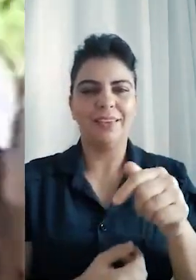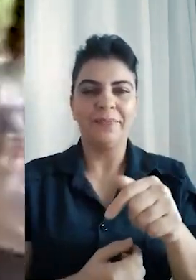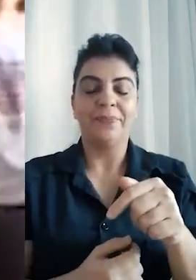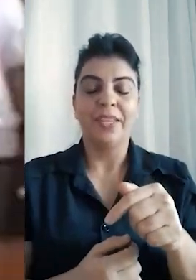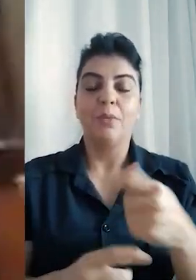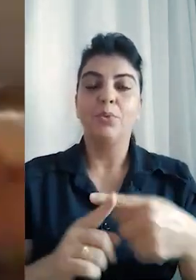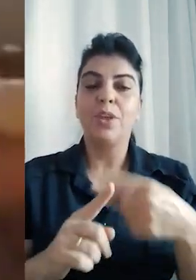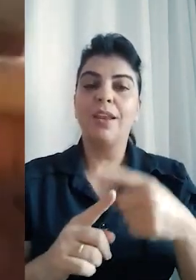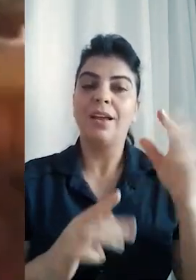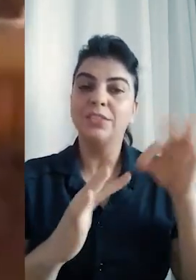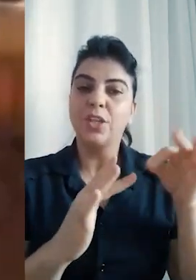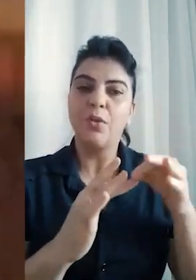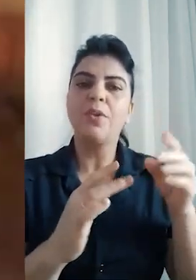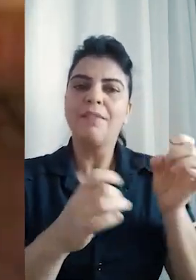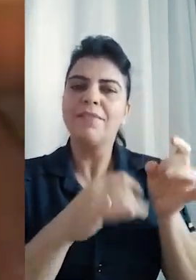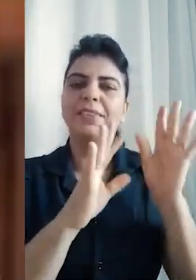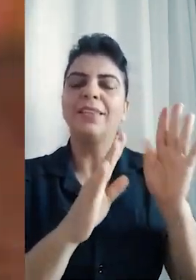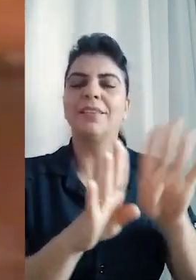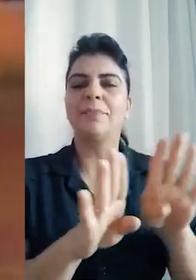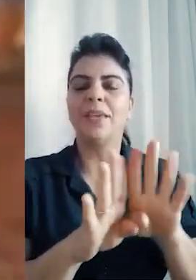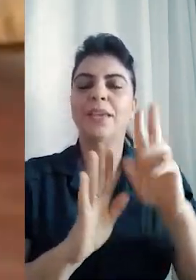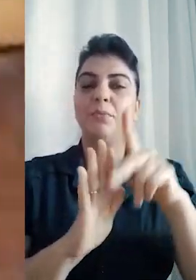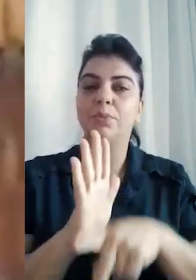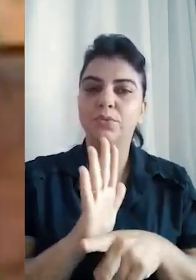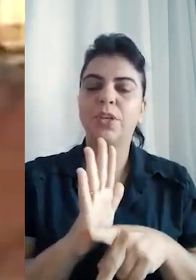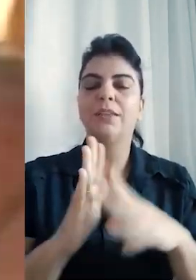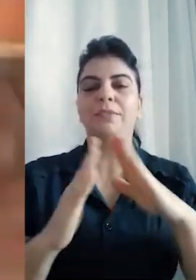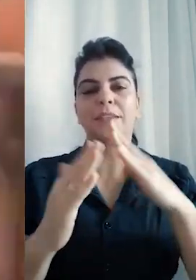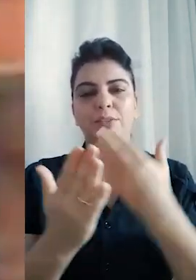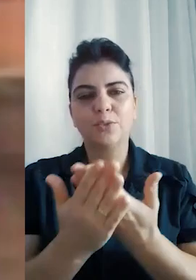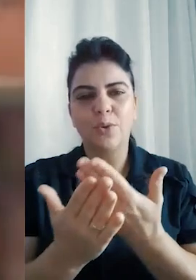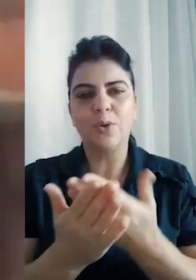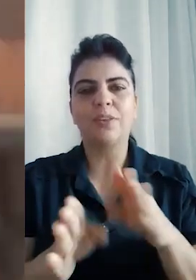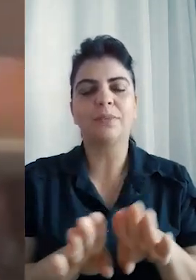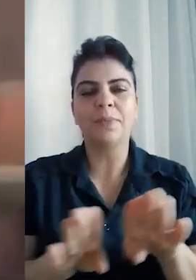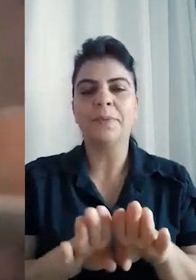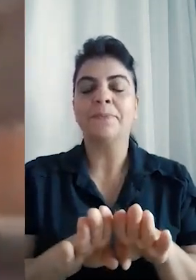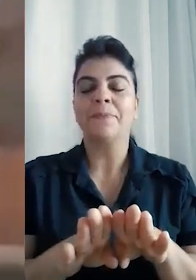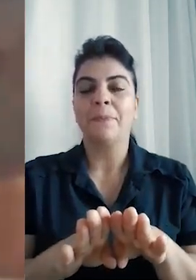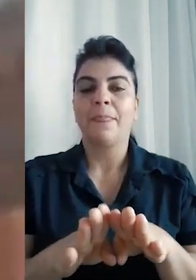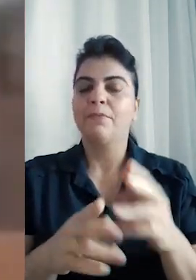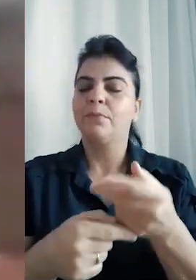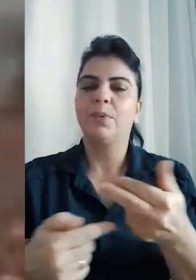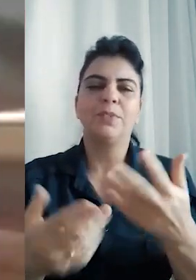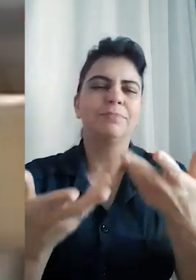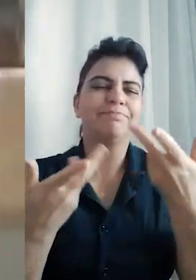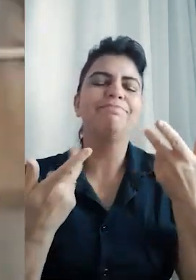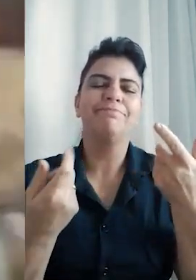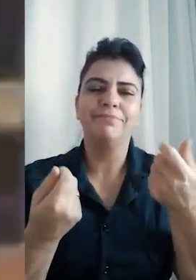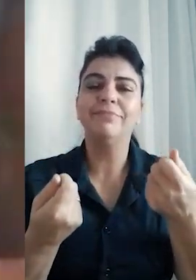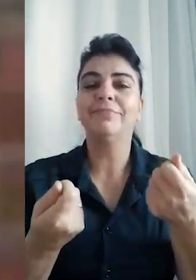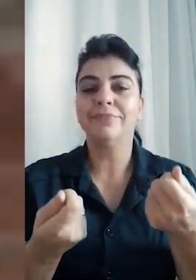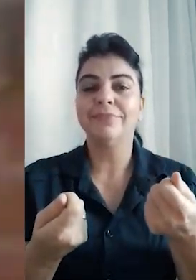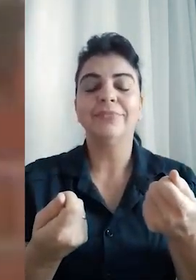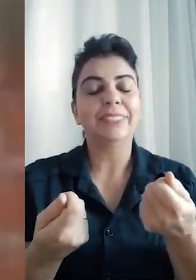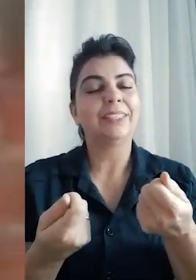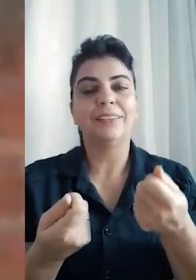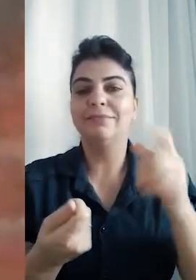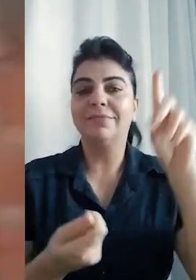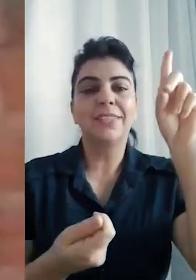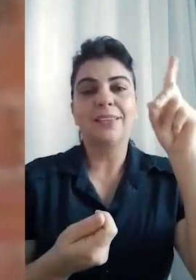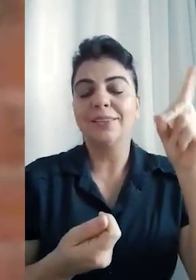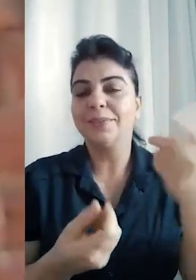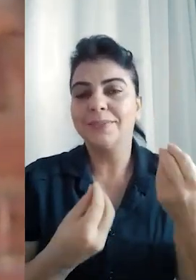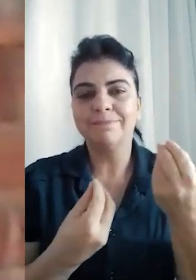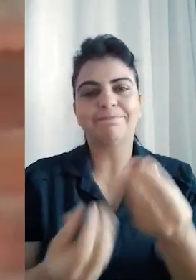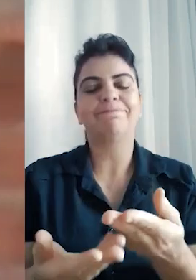porque lá na Shalom também ia ser vendido, aí o projeto foi ter a escola também, Então, algo assim fascinante mesmo, que